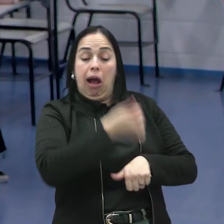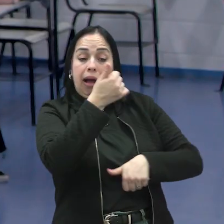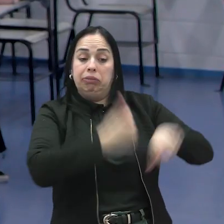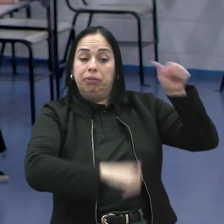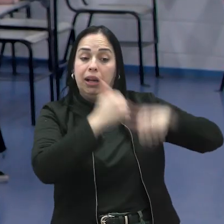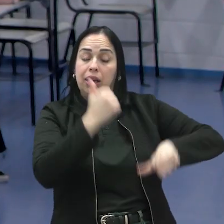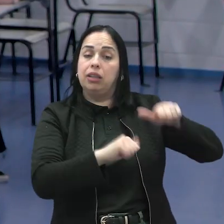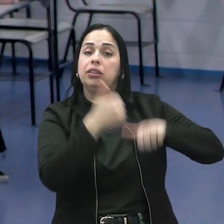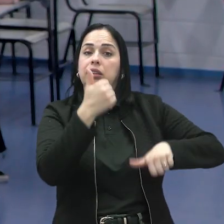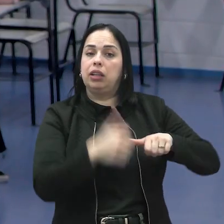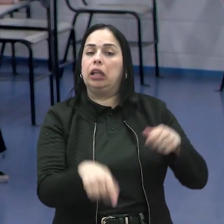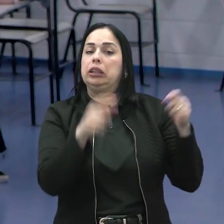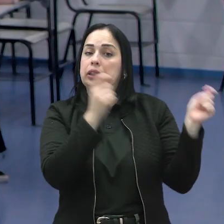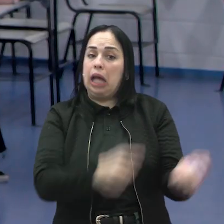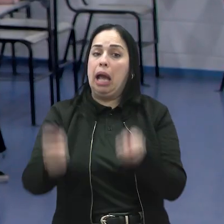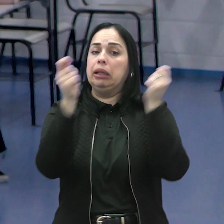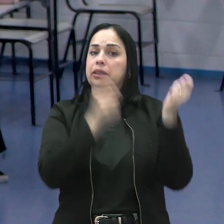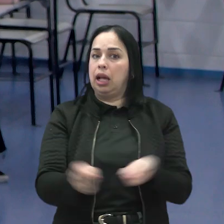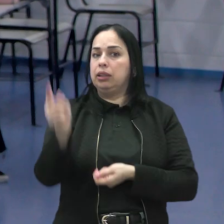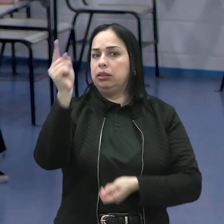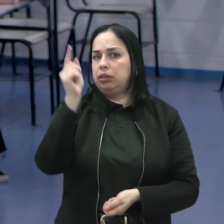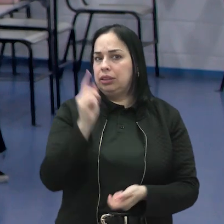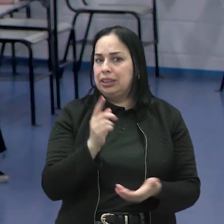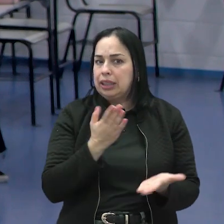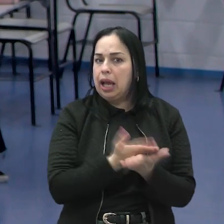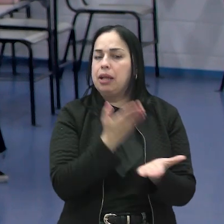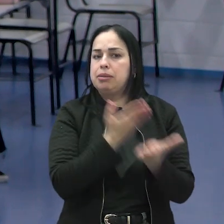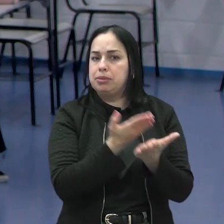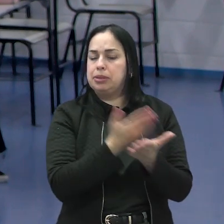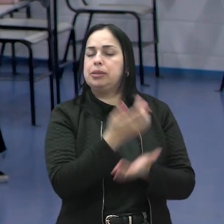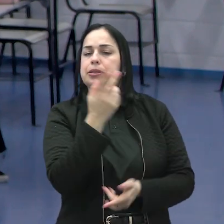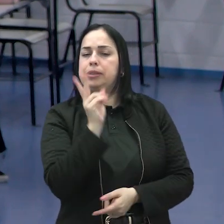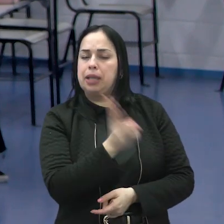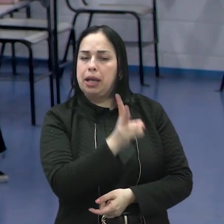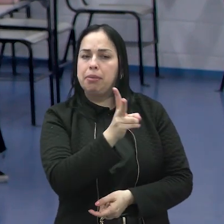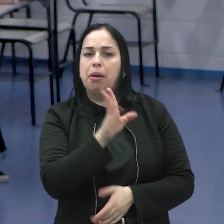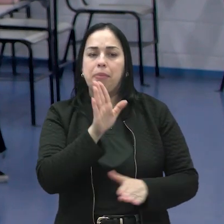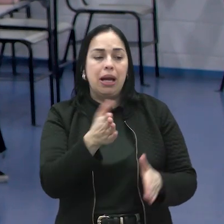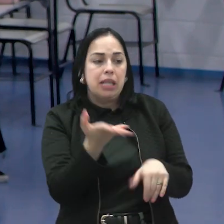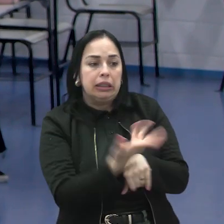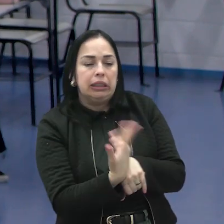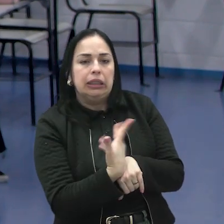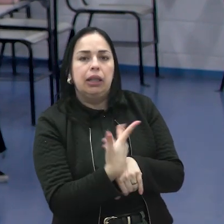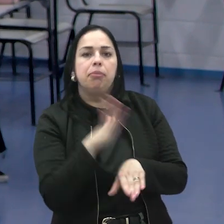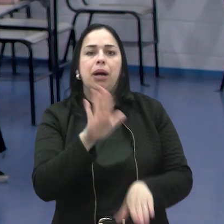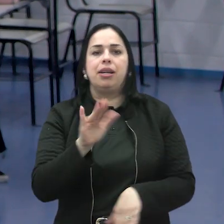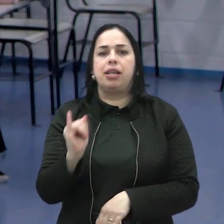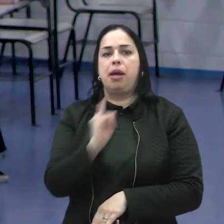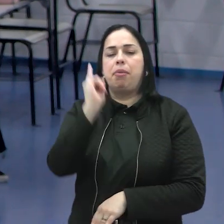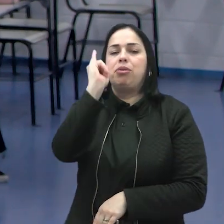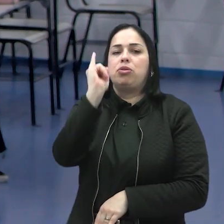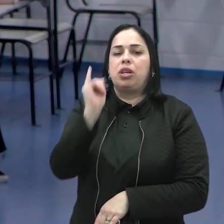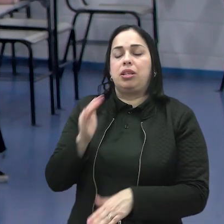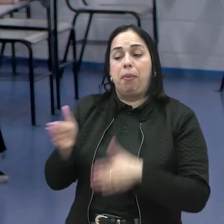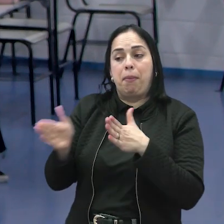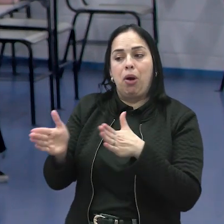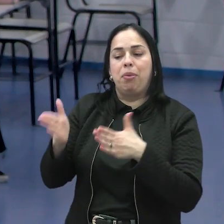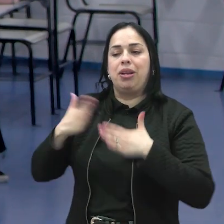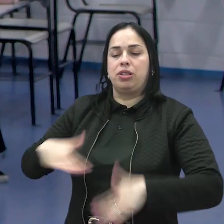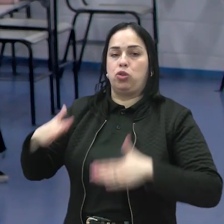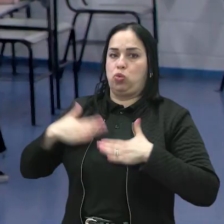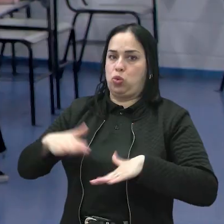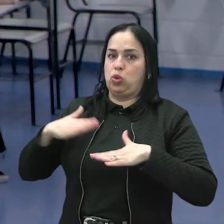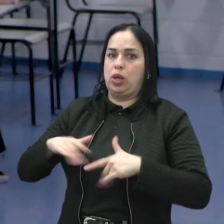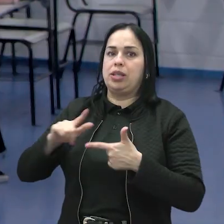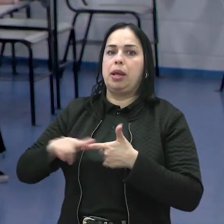simulados e pressão marcam a rotina dos estudantes. Mas, mesmo com a correria, é importante incluir momentos